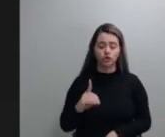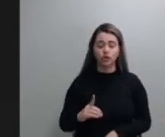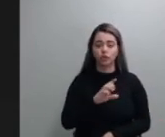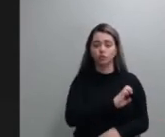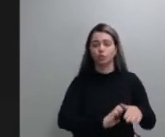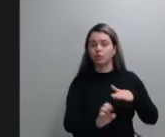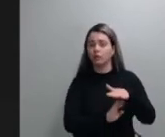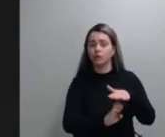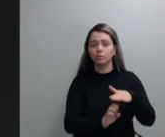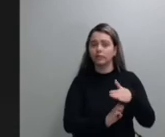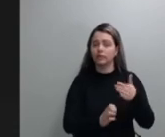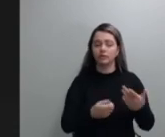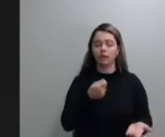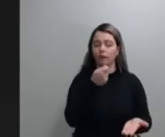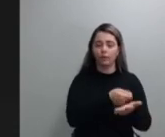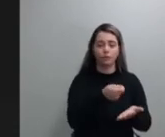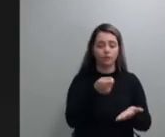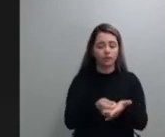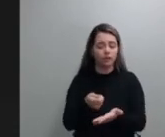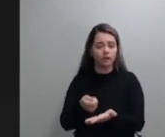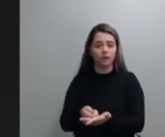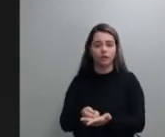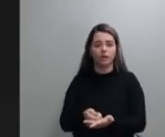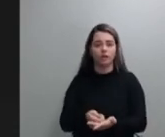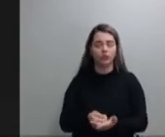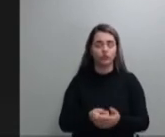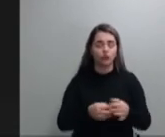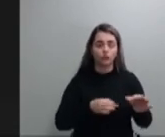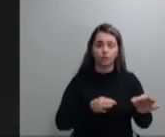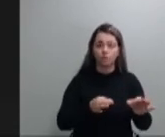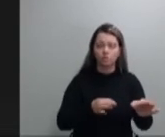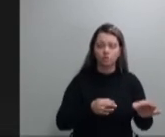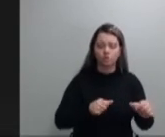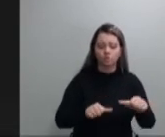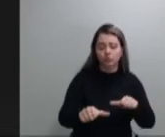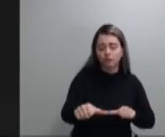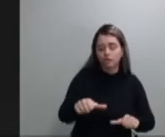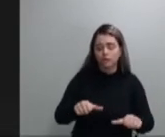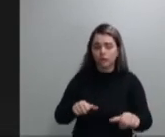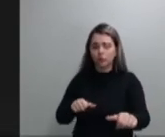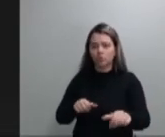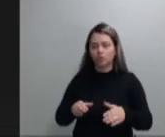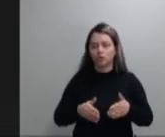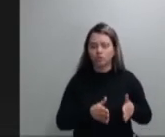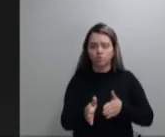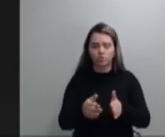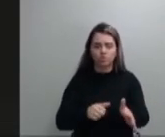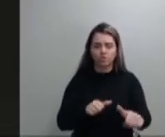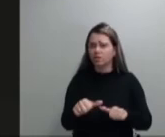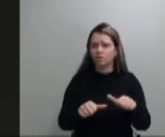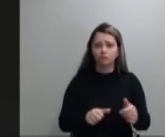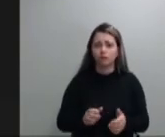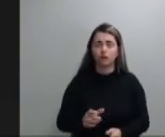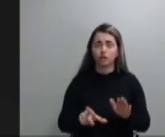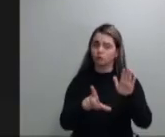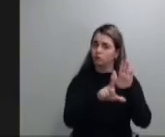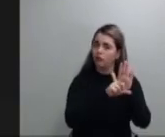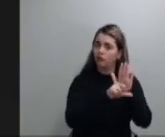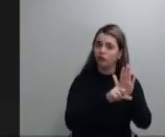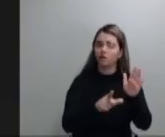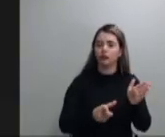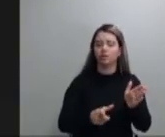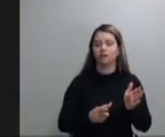concretização dos respectivos tantes legais em território estrangeiro e em território brasileiro como por exemplo a